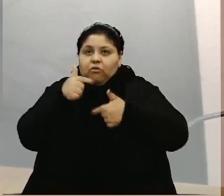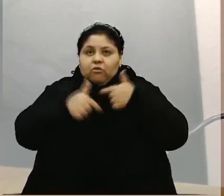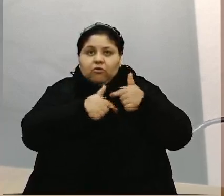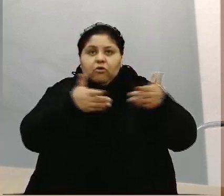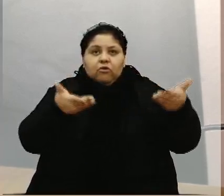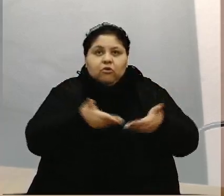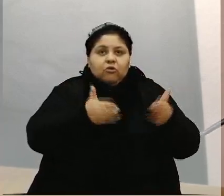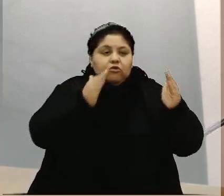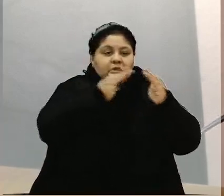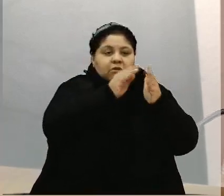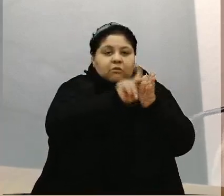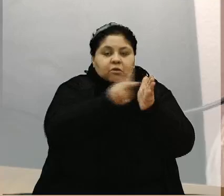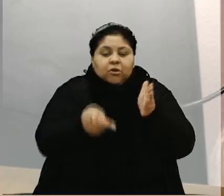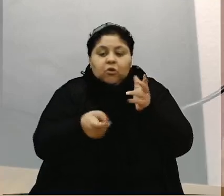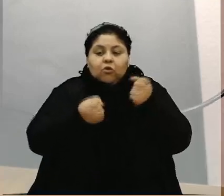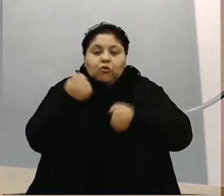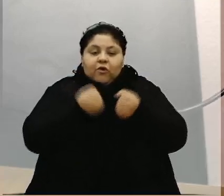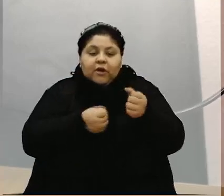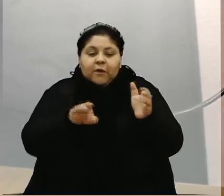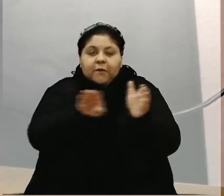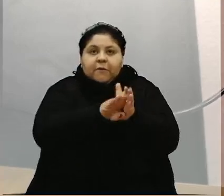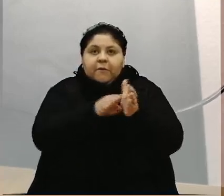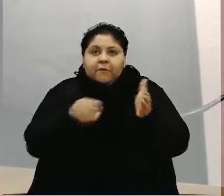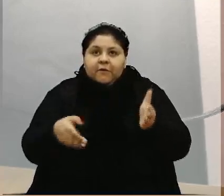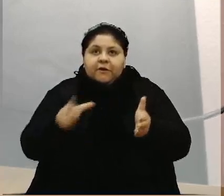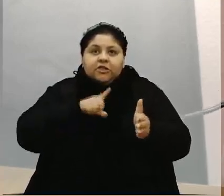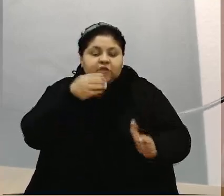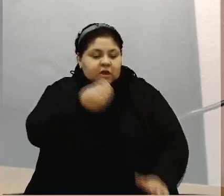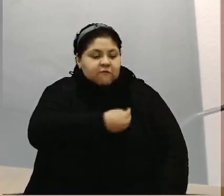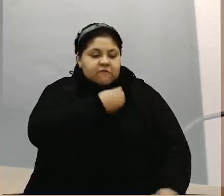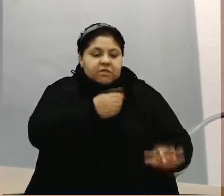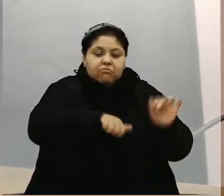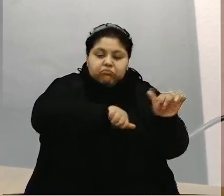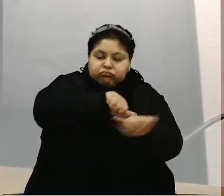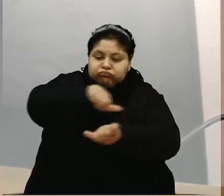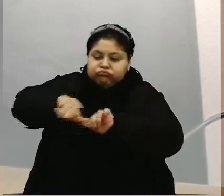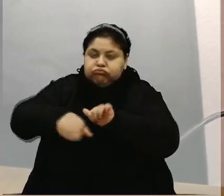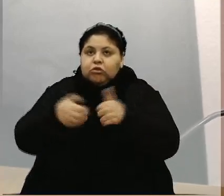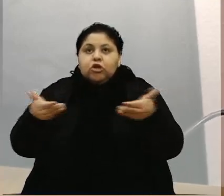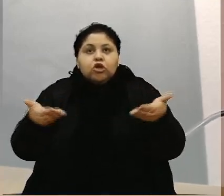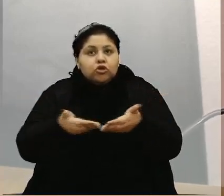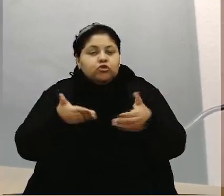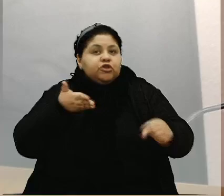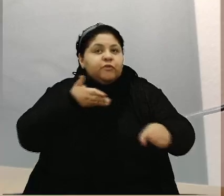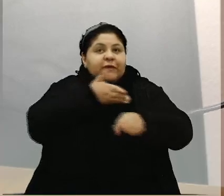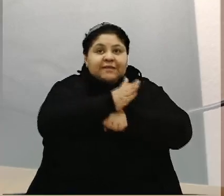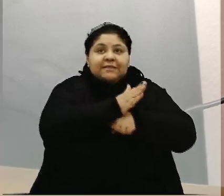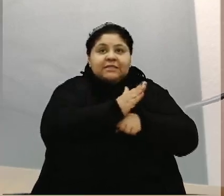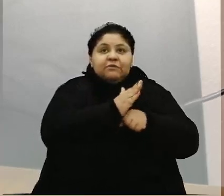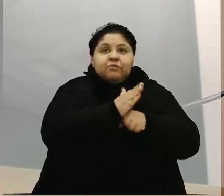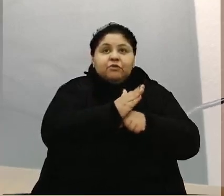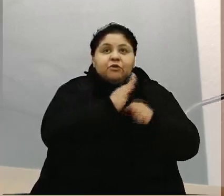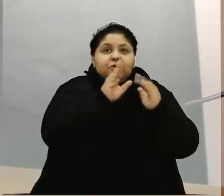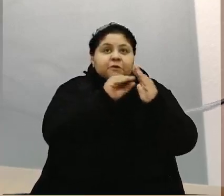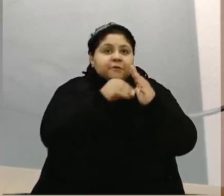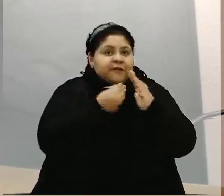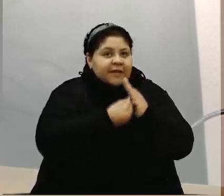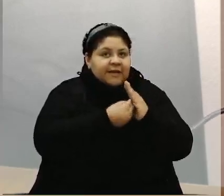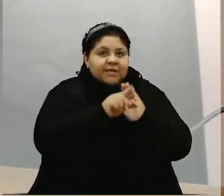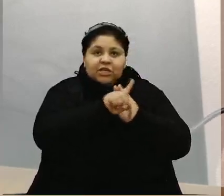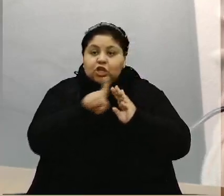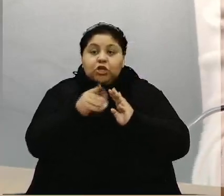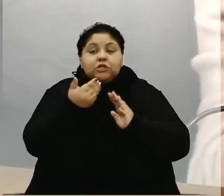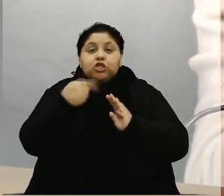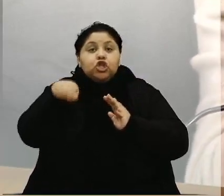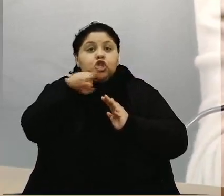casa própria, estão com o carro na garagem e tiveram a vida restaurada, estão conosco na igreja. Não que nós pedimos para as pessoas ir para a igreja, eu quero deixar isso bem claro.